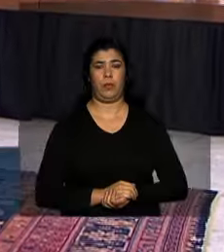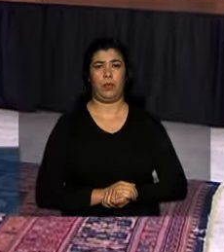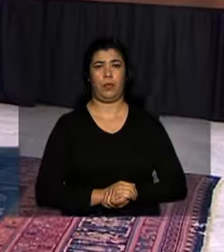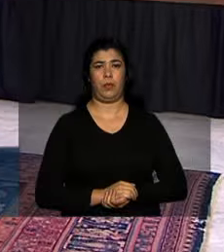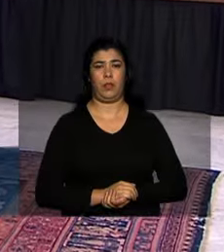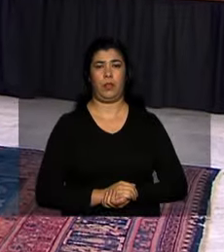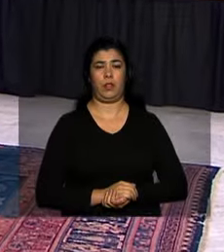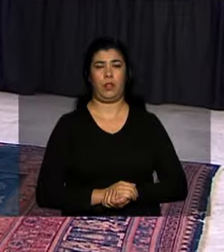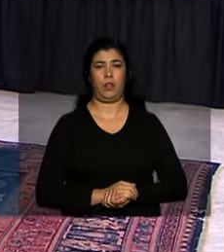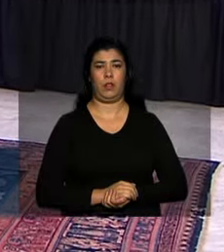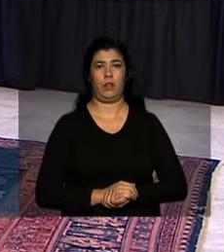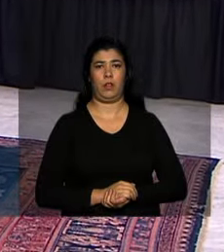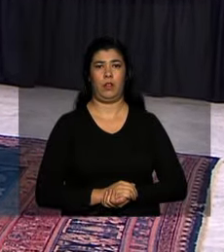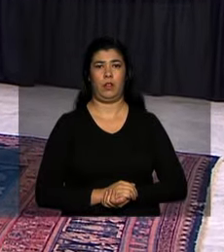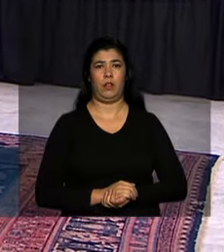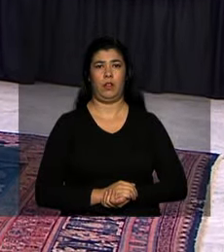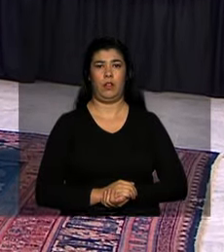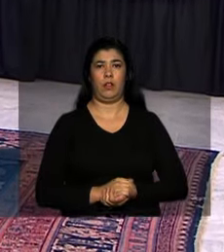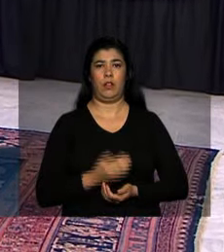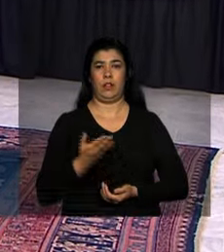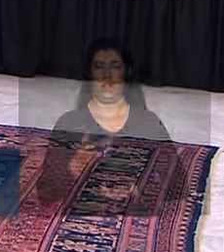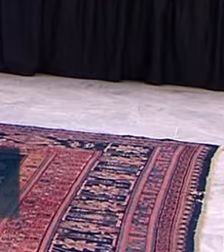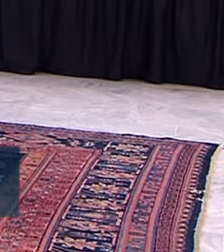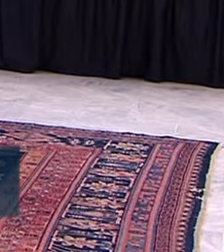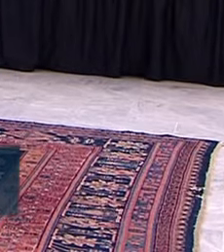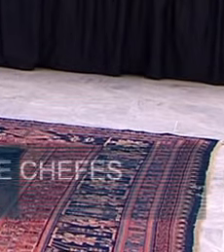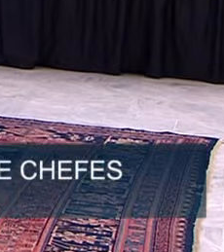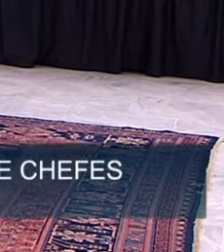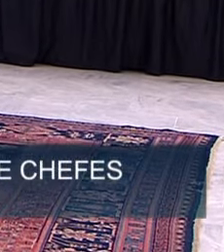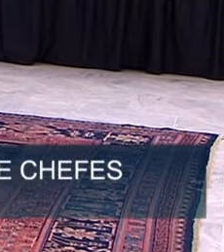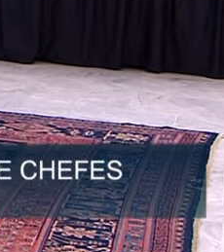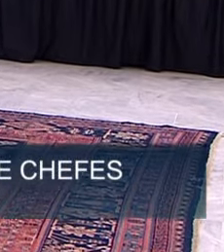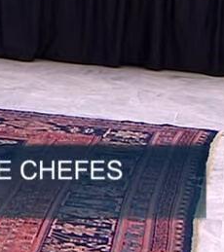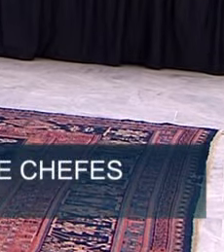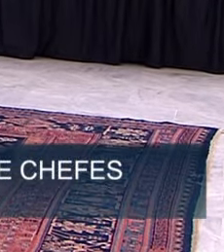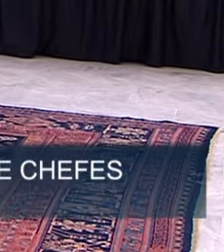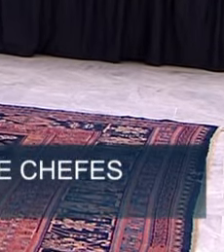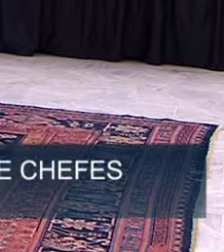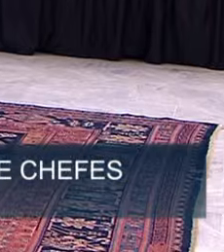apresentação e, a partir dessa apresentação, uma representação